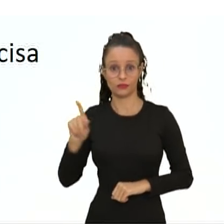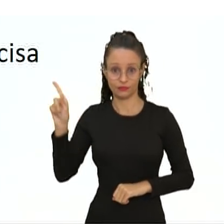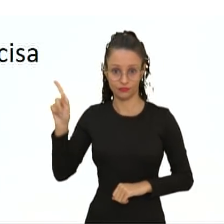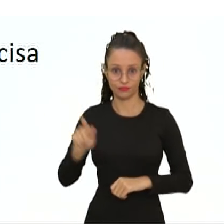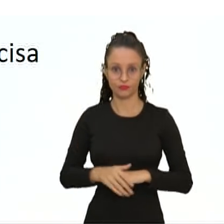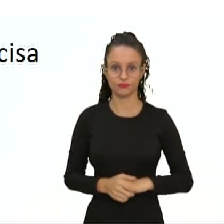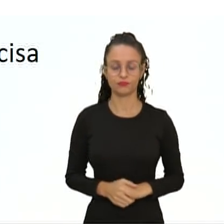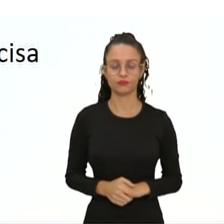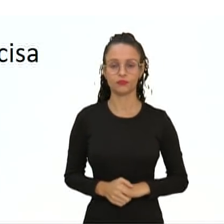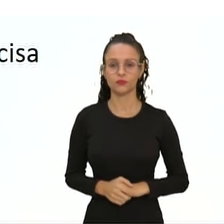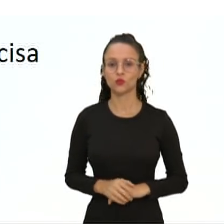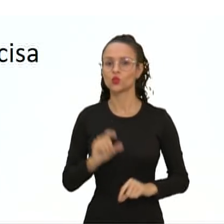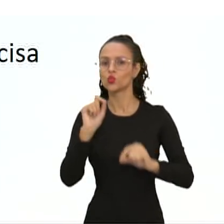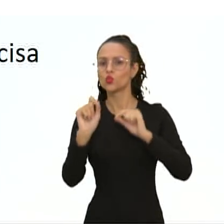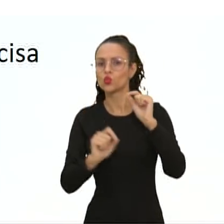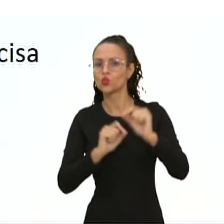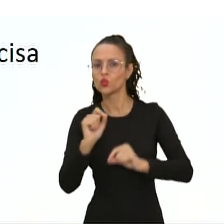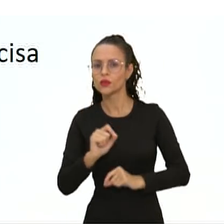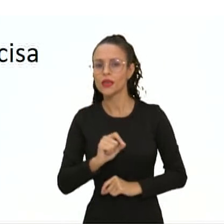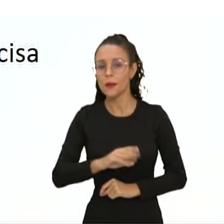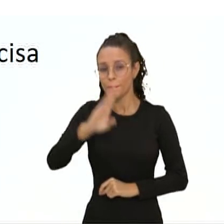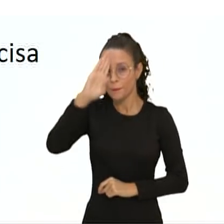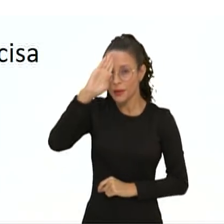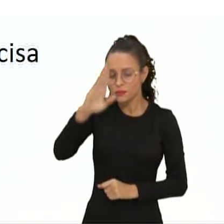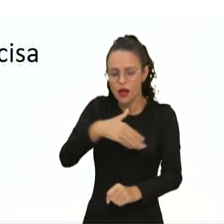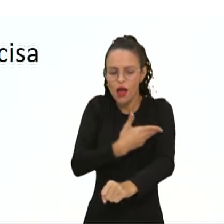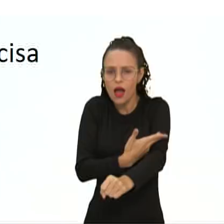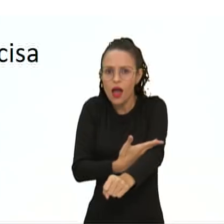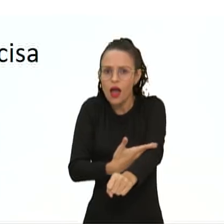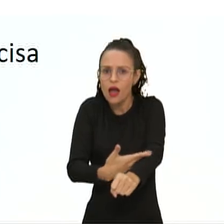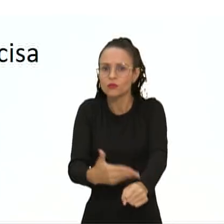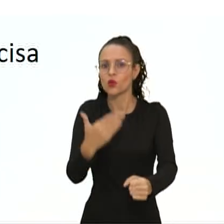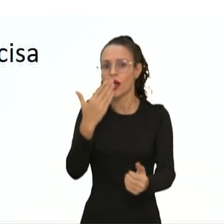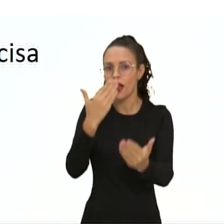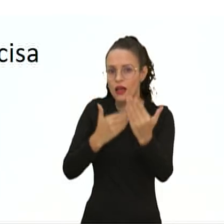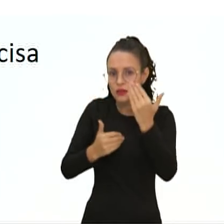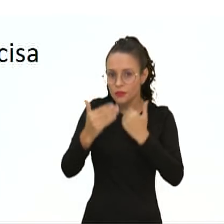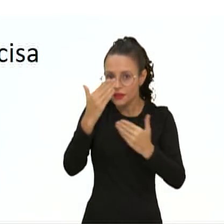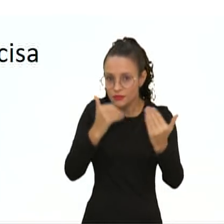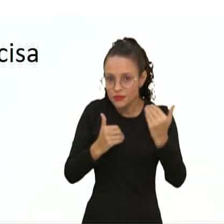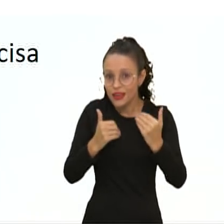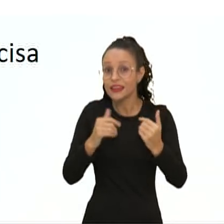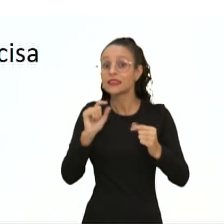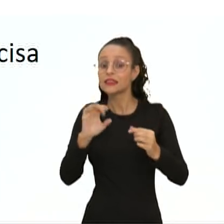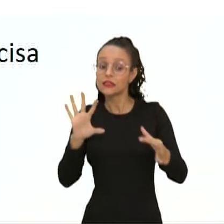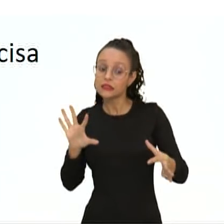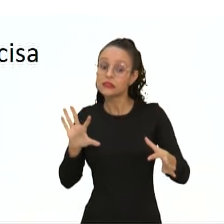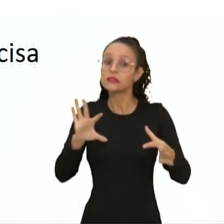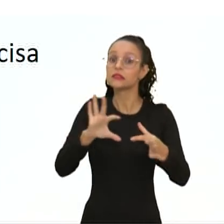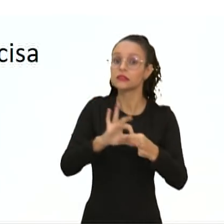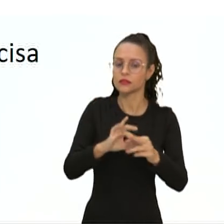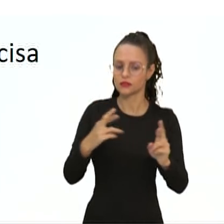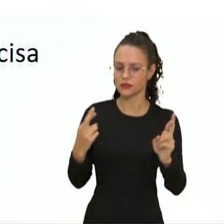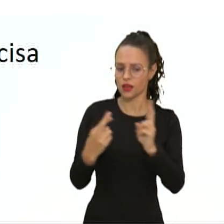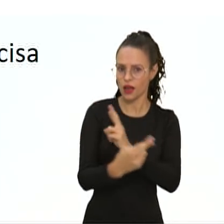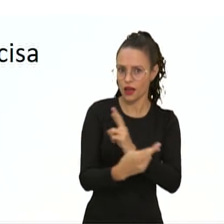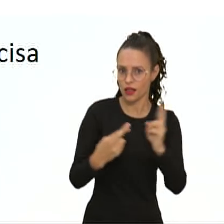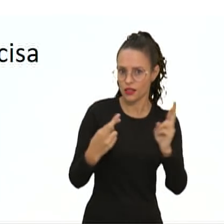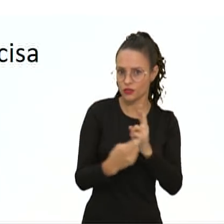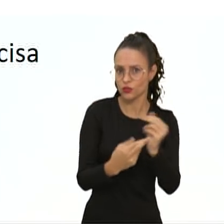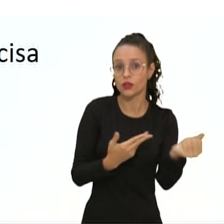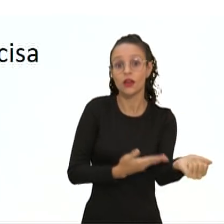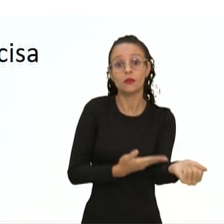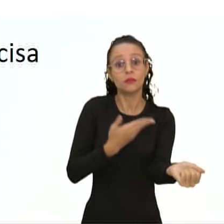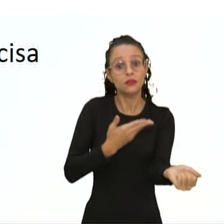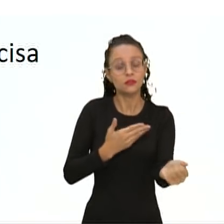seguinte: quais são os principais hábitos alimentares que uma pessoa tem que estão relacionados ao desenvolvimento dessa